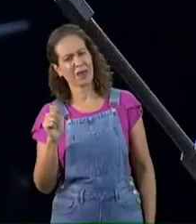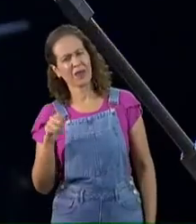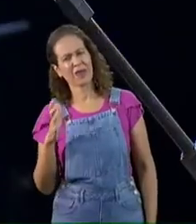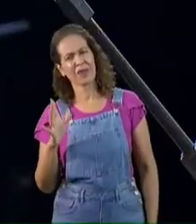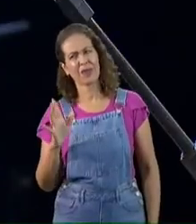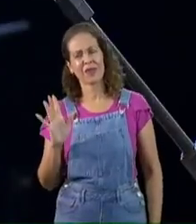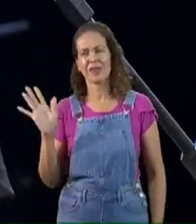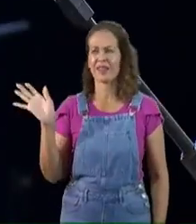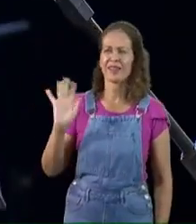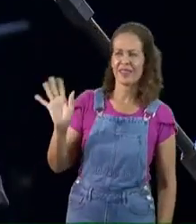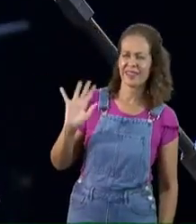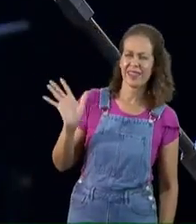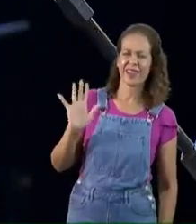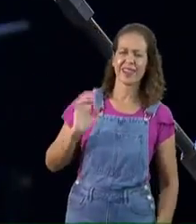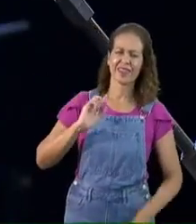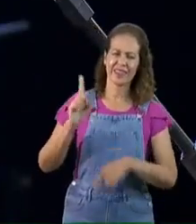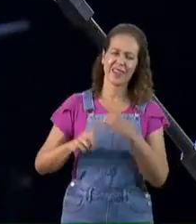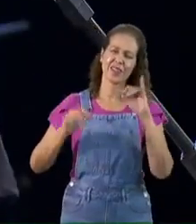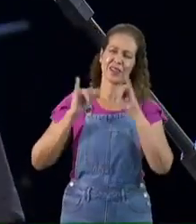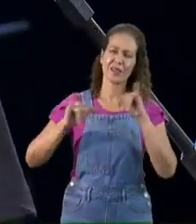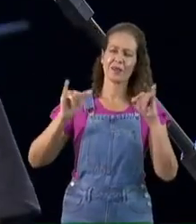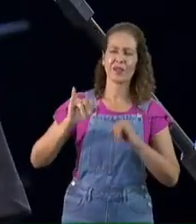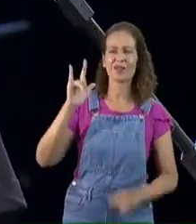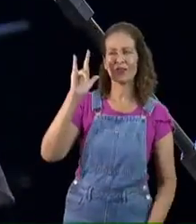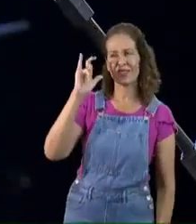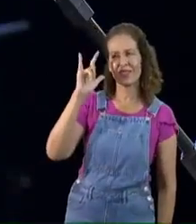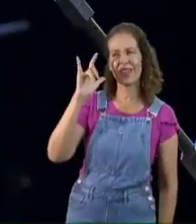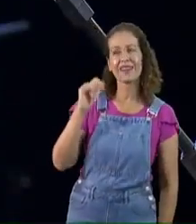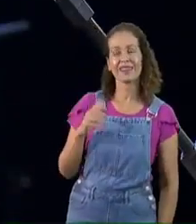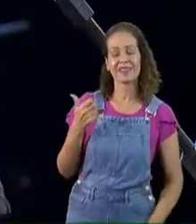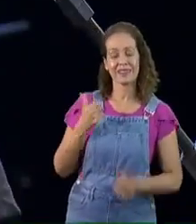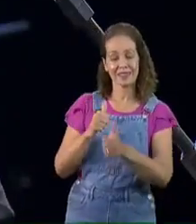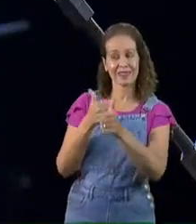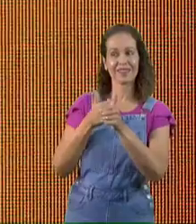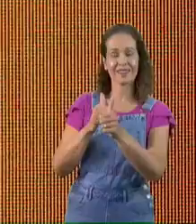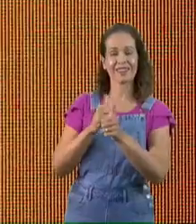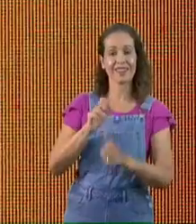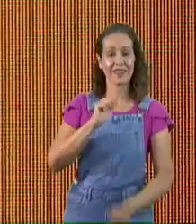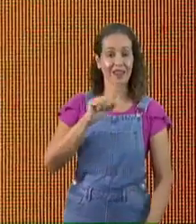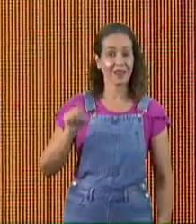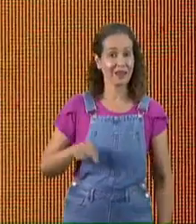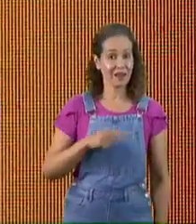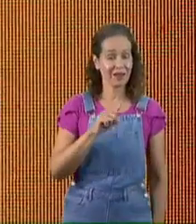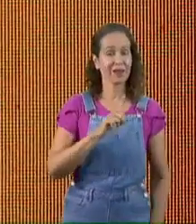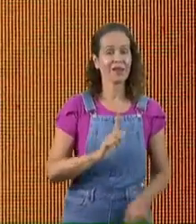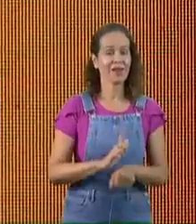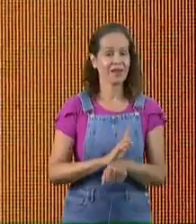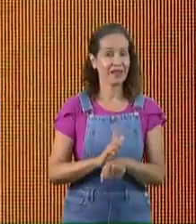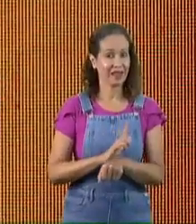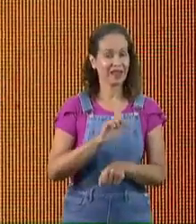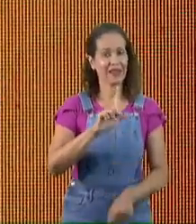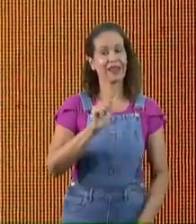deixar para surpresa. ficar lá no Instagram, os meninos É, vão então tem estar tá que seguir o acompanhando. Instagram lá, né? Isso. Arroba Lagoinha Kids